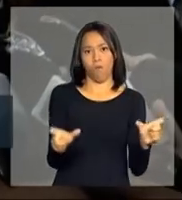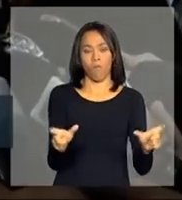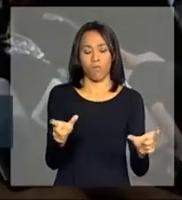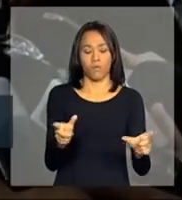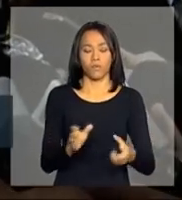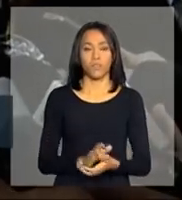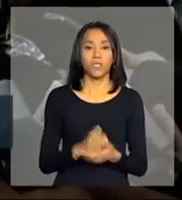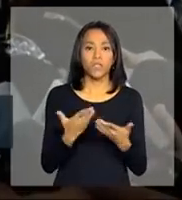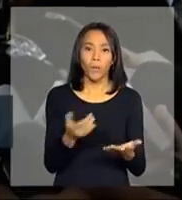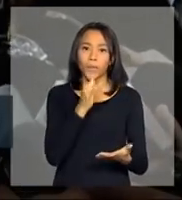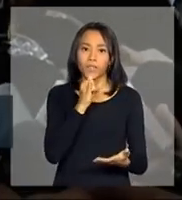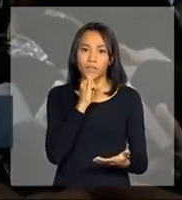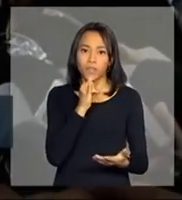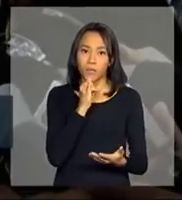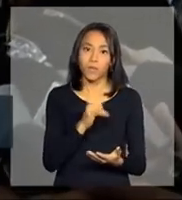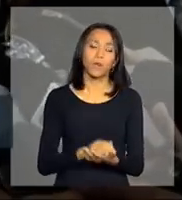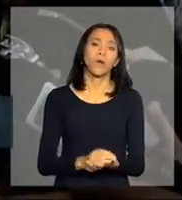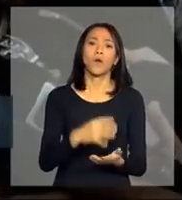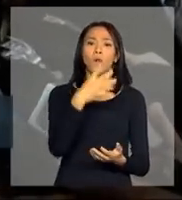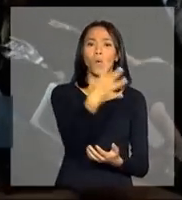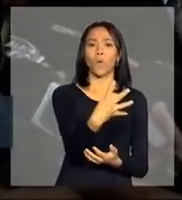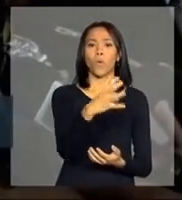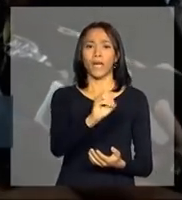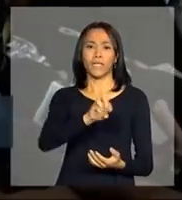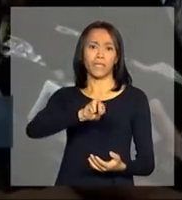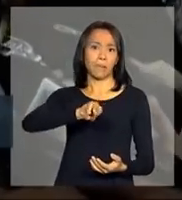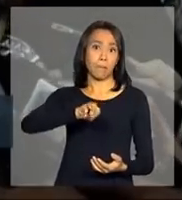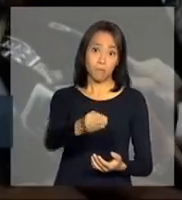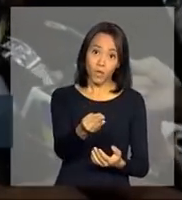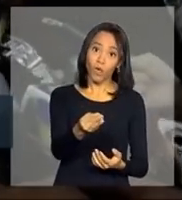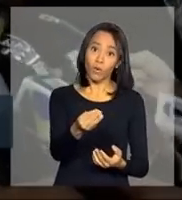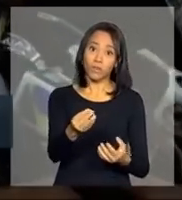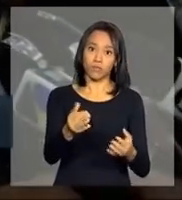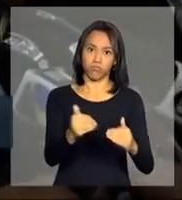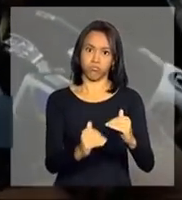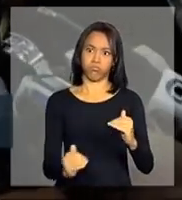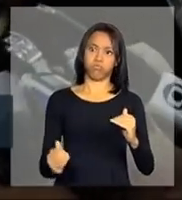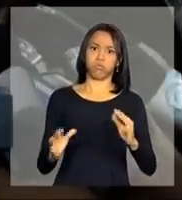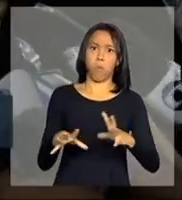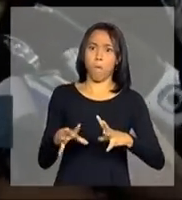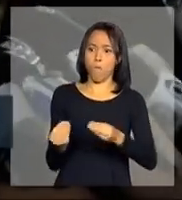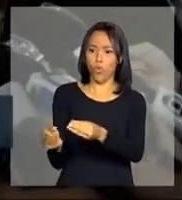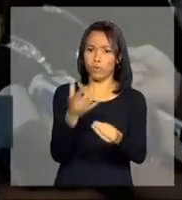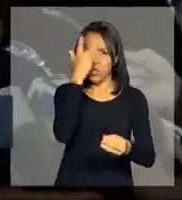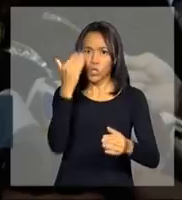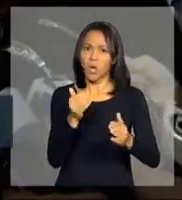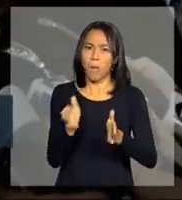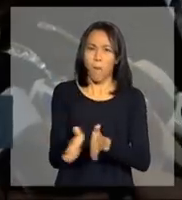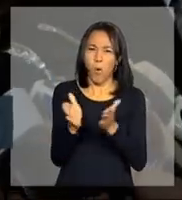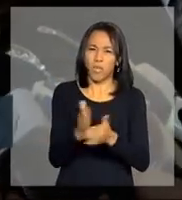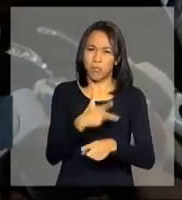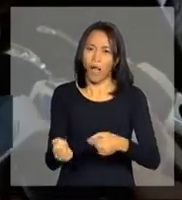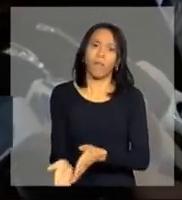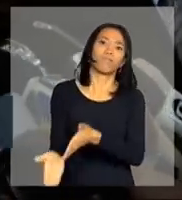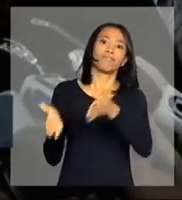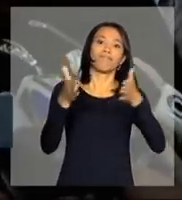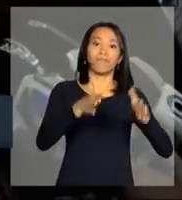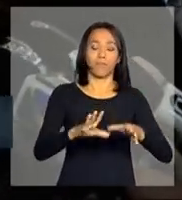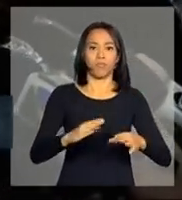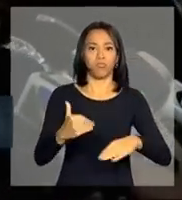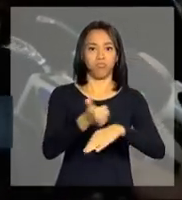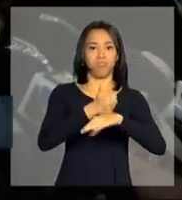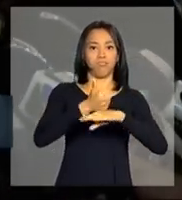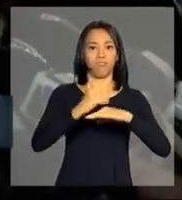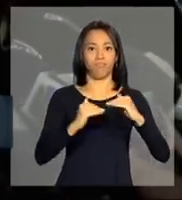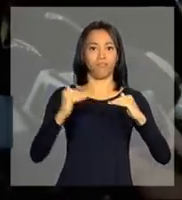eleva 40 milhões e eleva para a classe média sem criar com essas pessoas e com